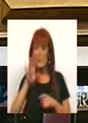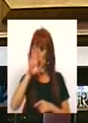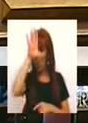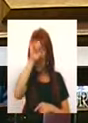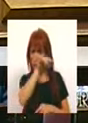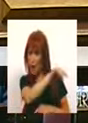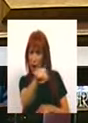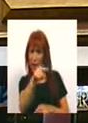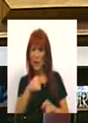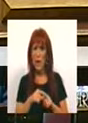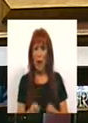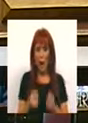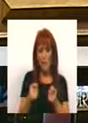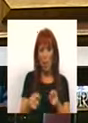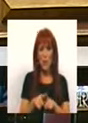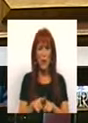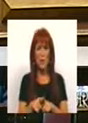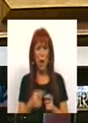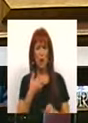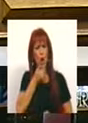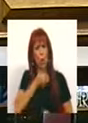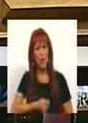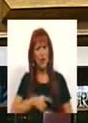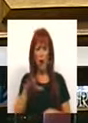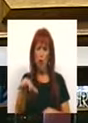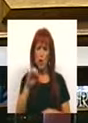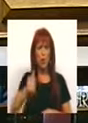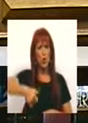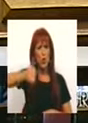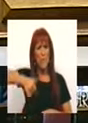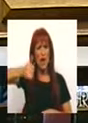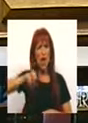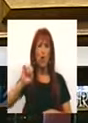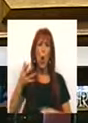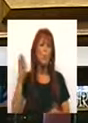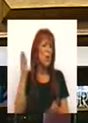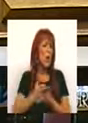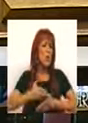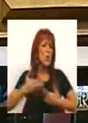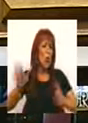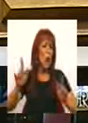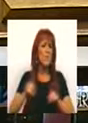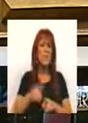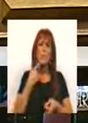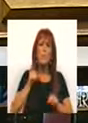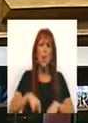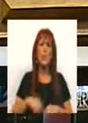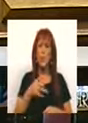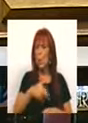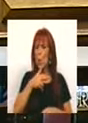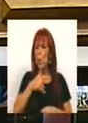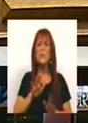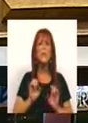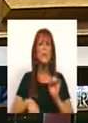Governo efetivamente aposta na competência e na escolha dos melhores ou se pura e simplesmente vai repetir o desastre